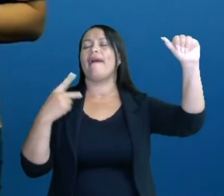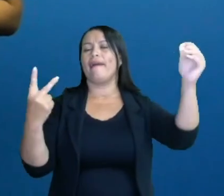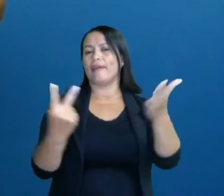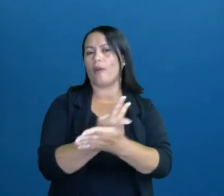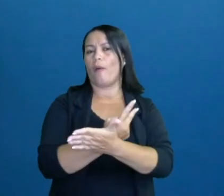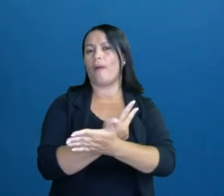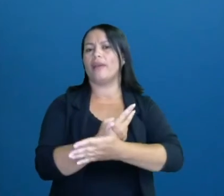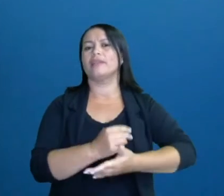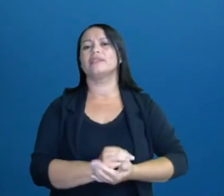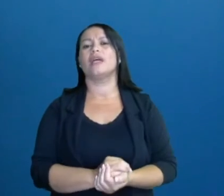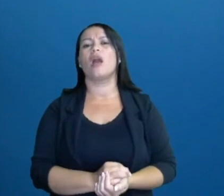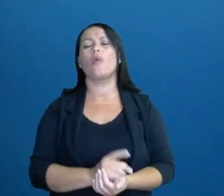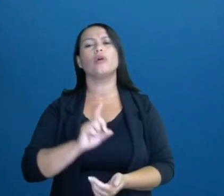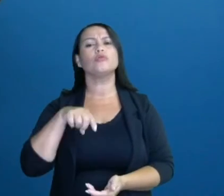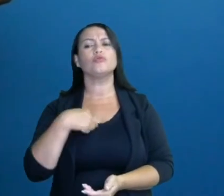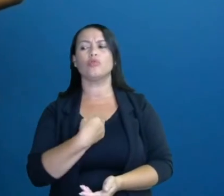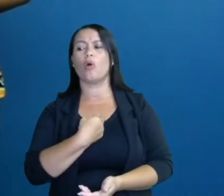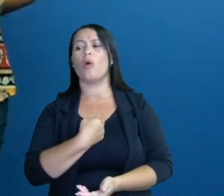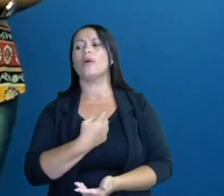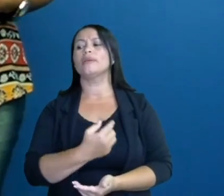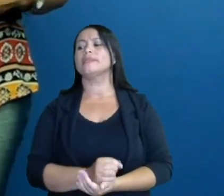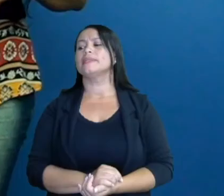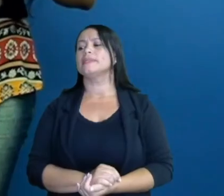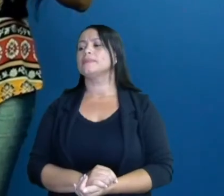incorreta. Quando nós estamos